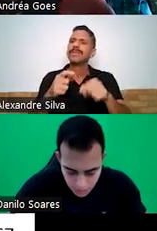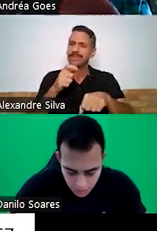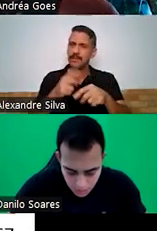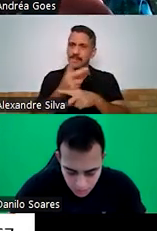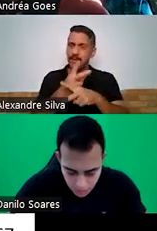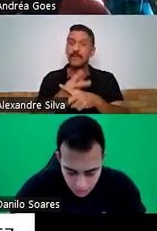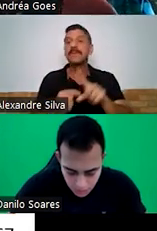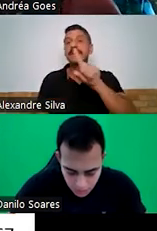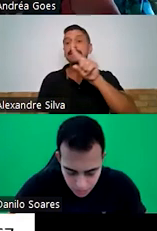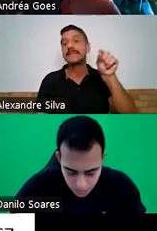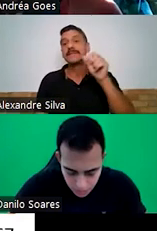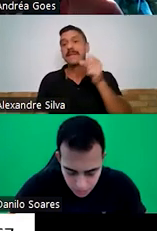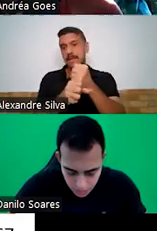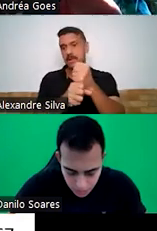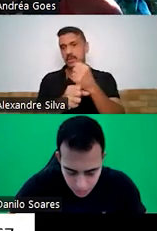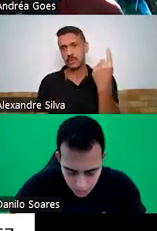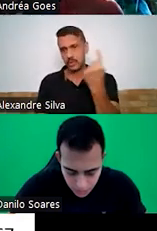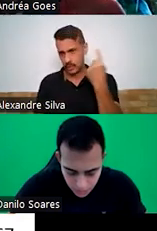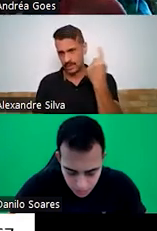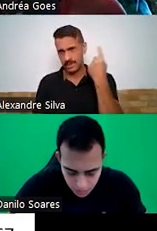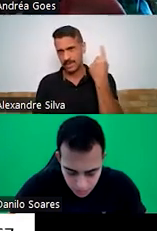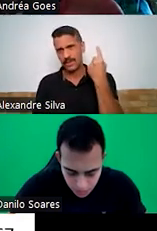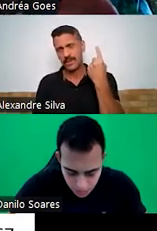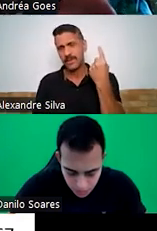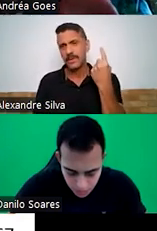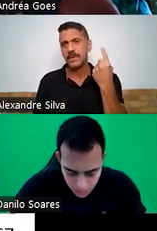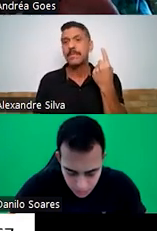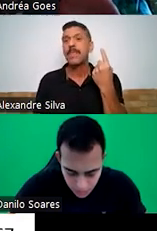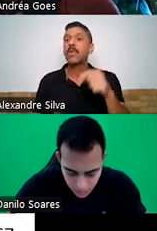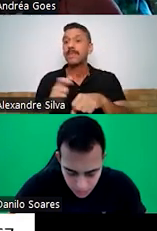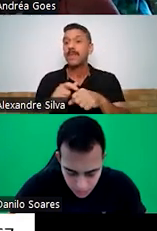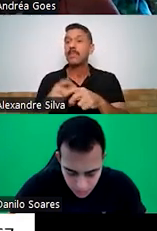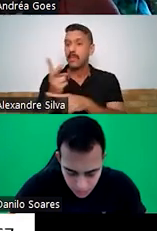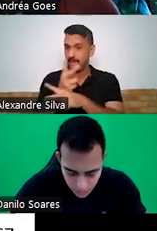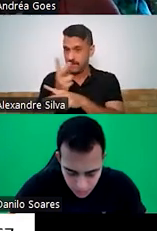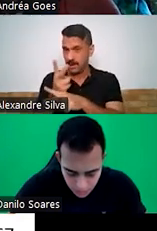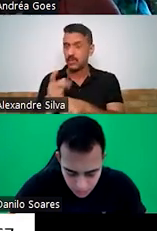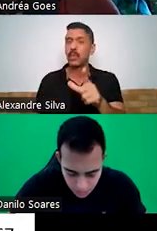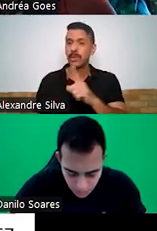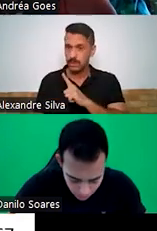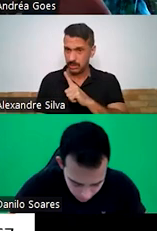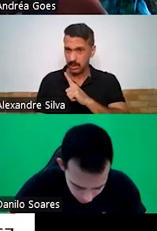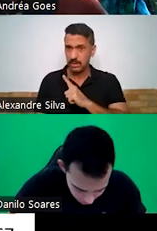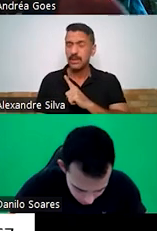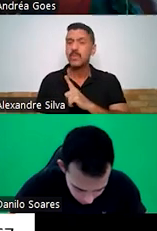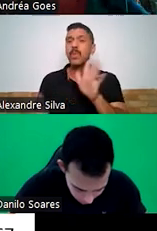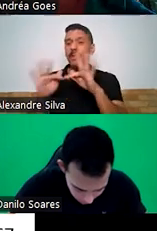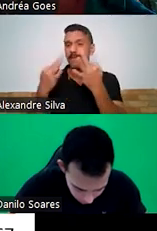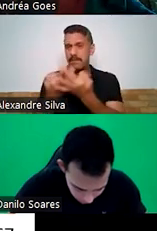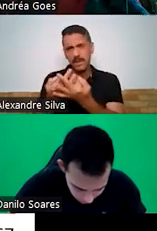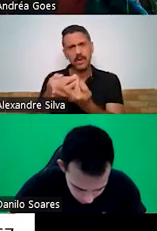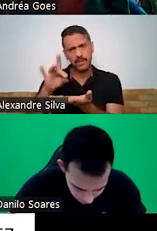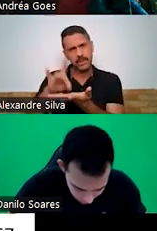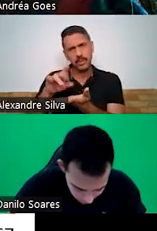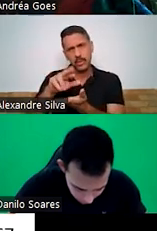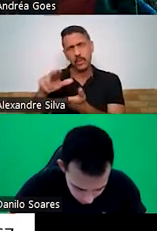anos de solidão. Justamente assim como o Tempo e o Vento, a gente tem uma família fictícia, então